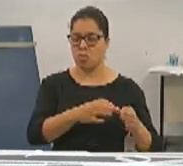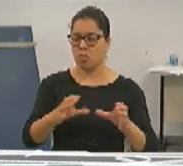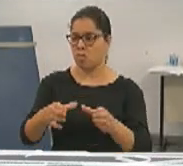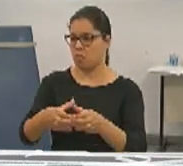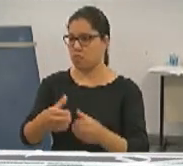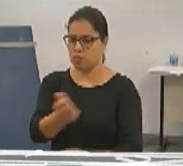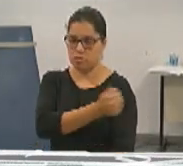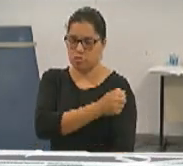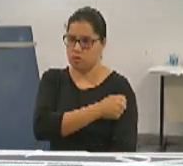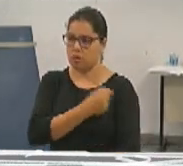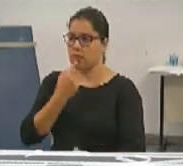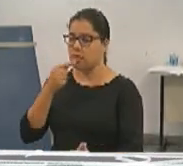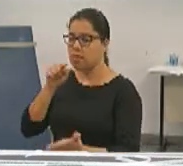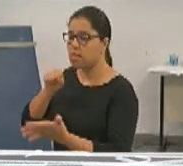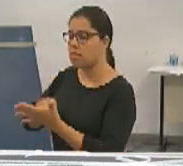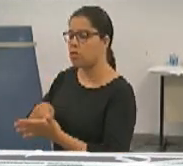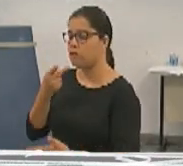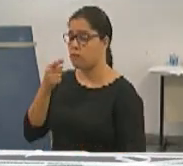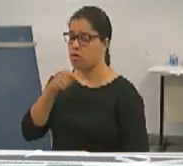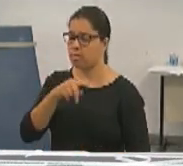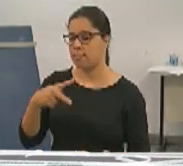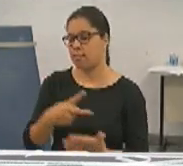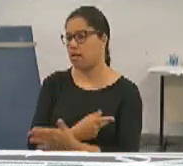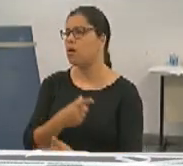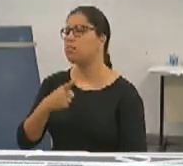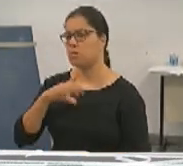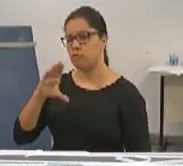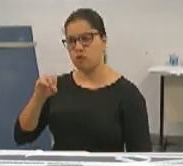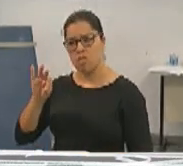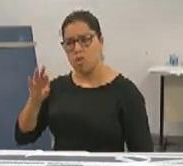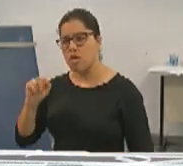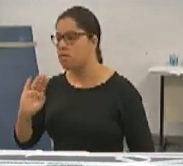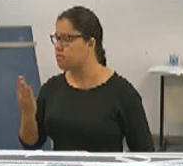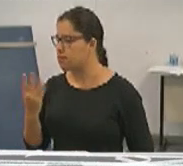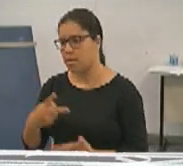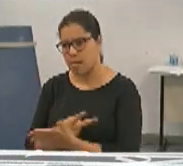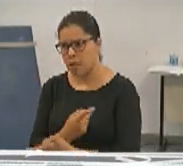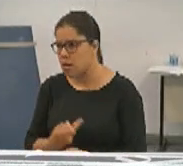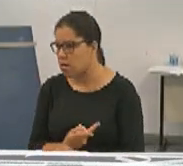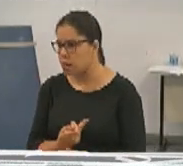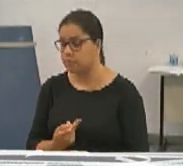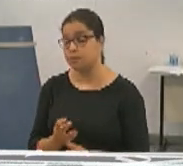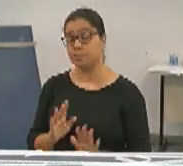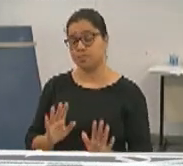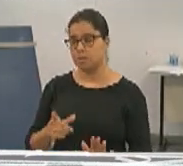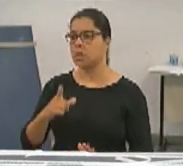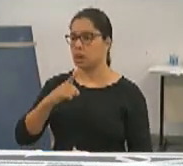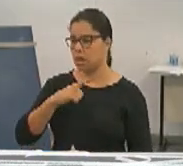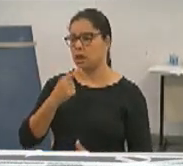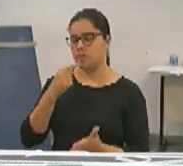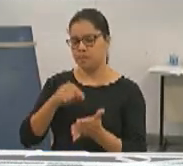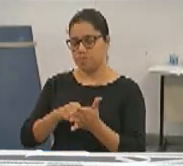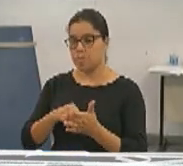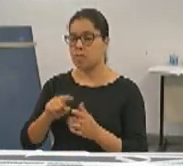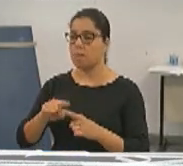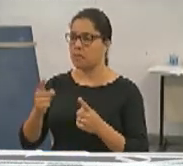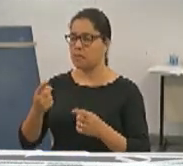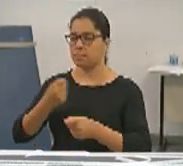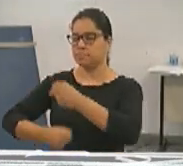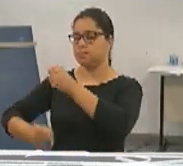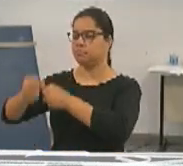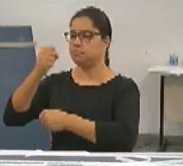resolveu fazer, nós tivemos que fazer toda, passar por comissão da heteroidentificação, foi montada ano passado,